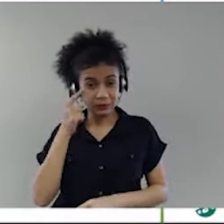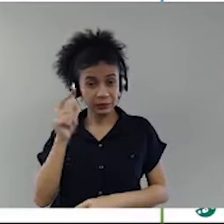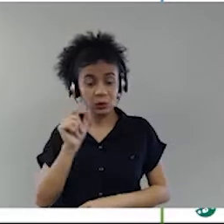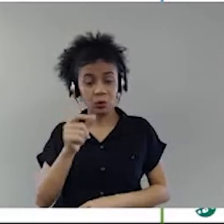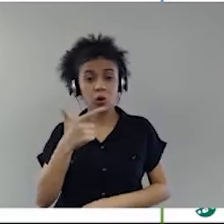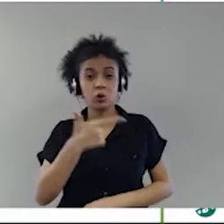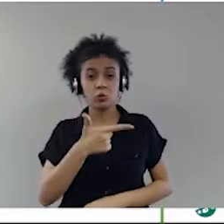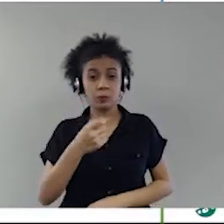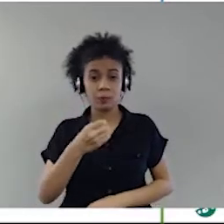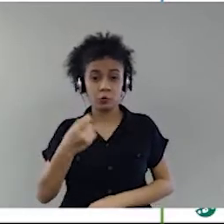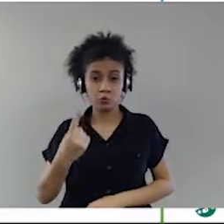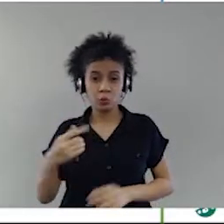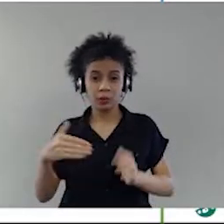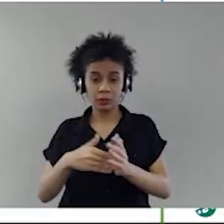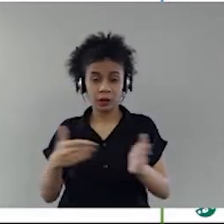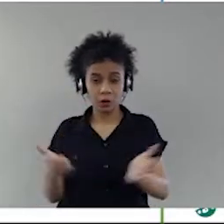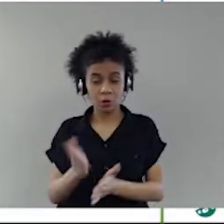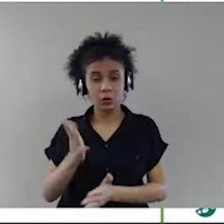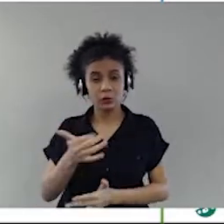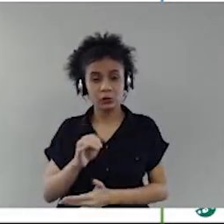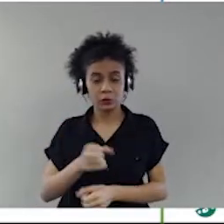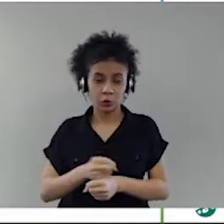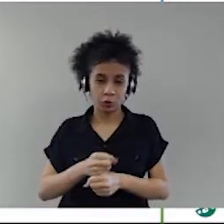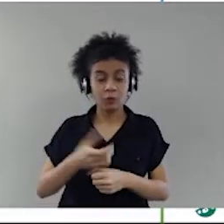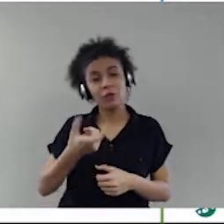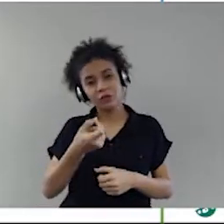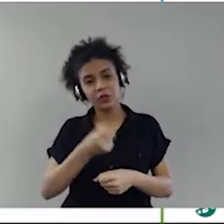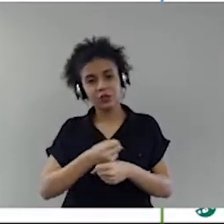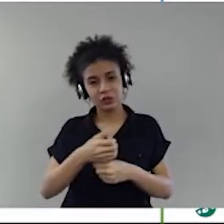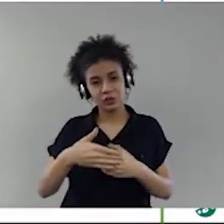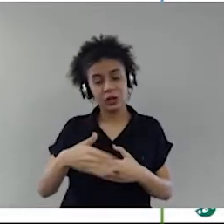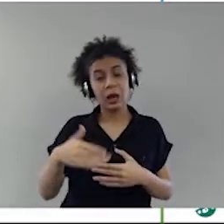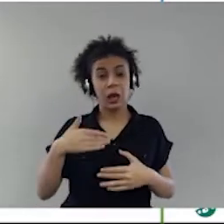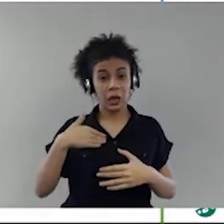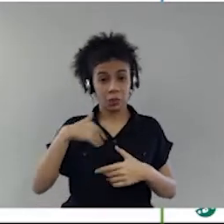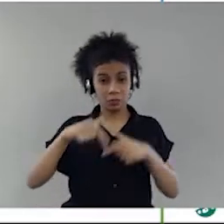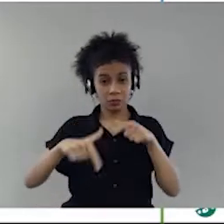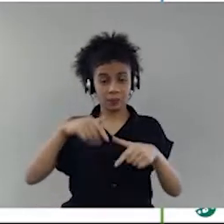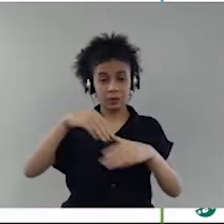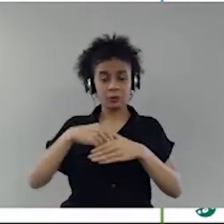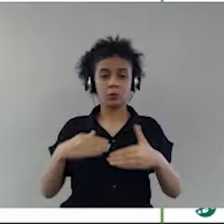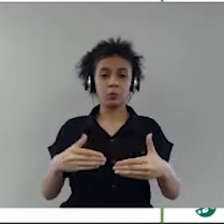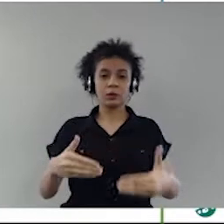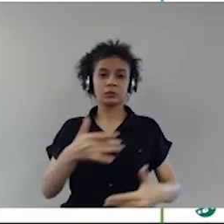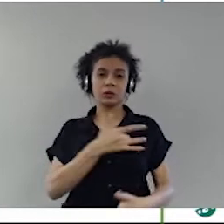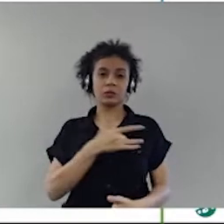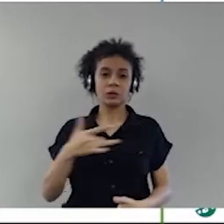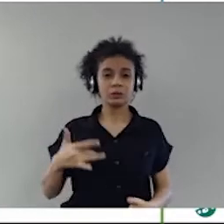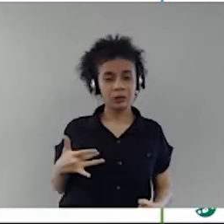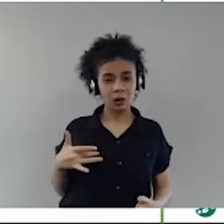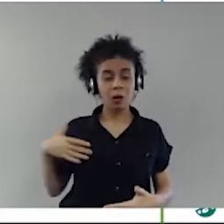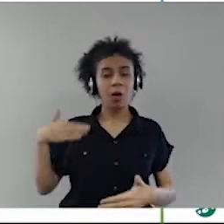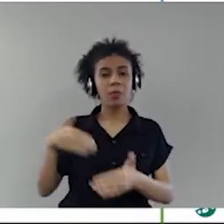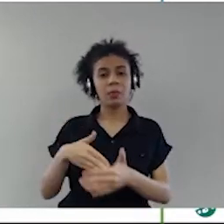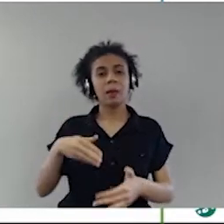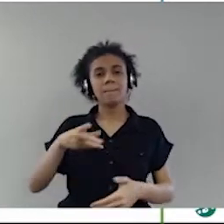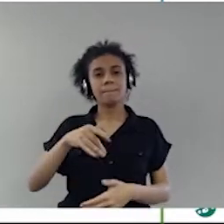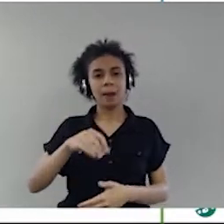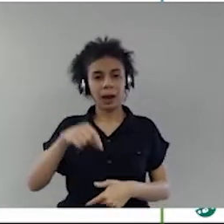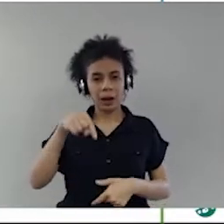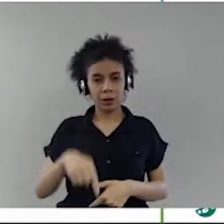de 2001 até agora, nesses 20 anos, eu trabalho no Ministério da Saúde, trabalhei até maio agora deste